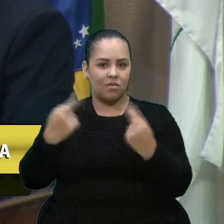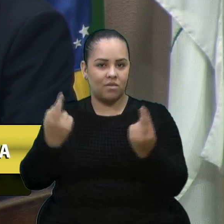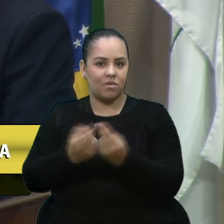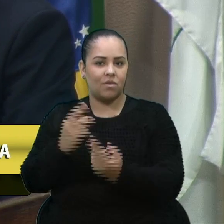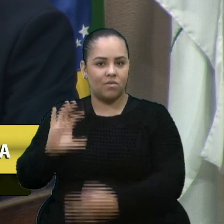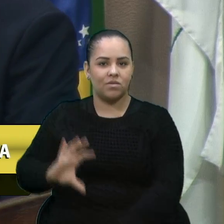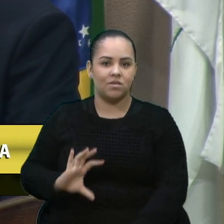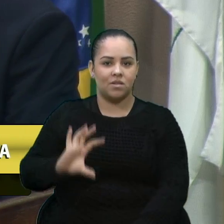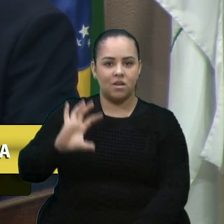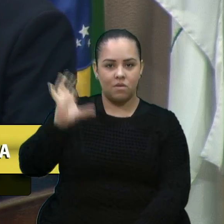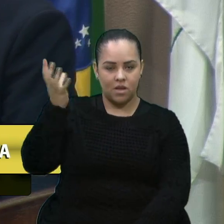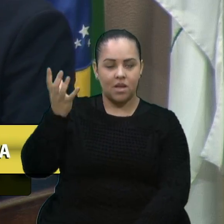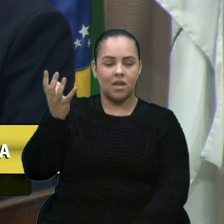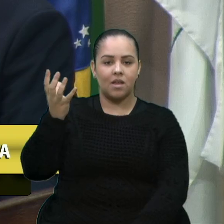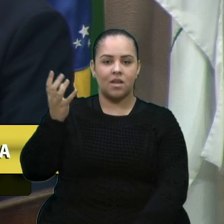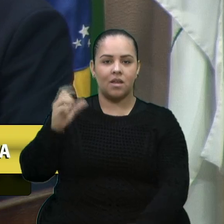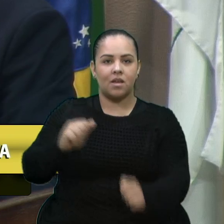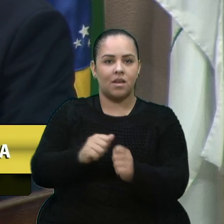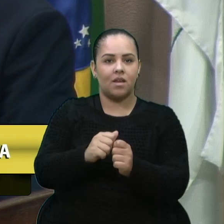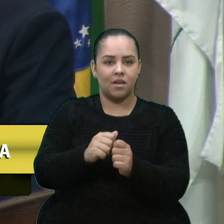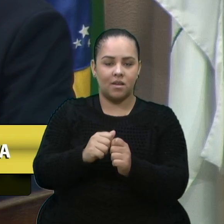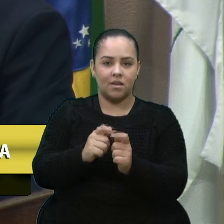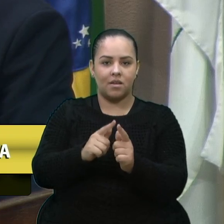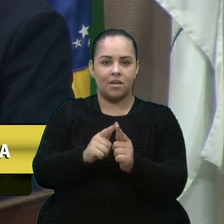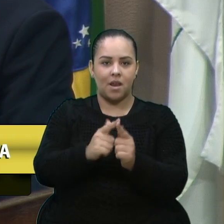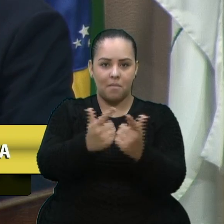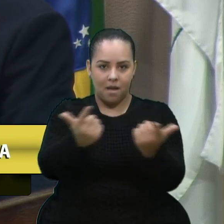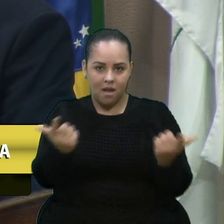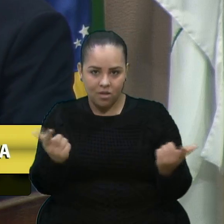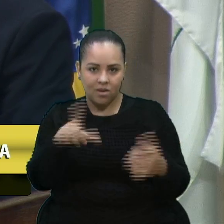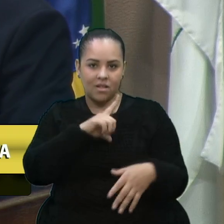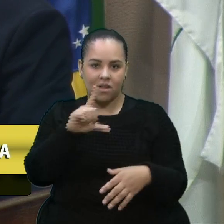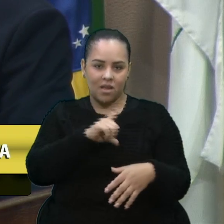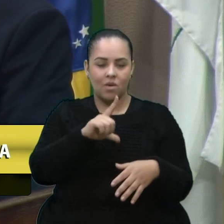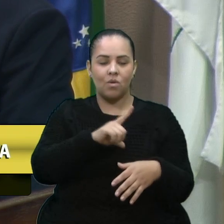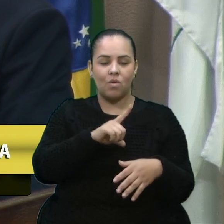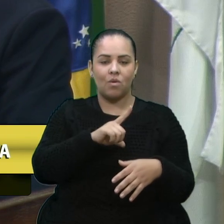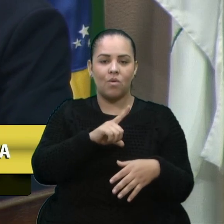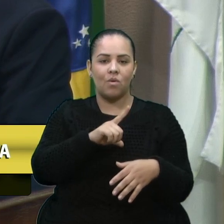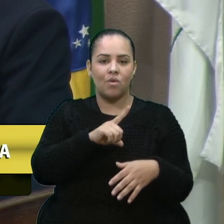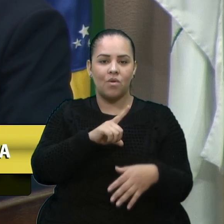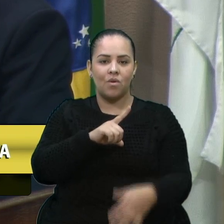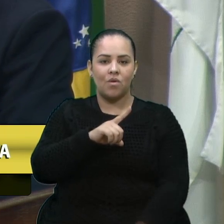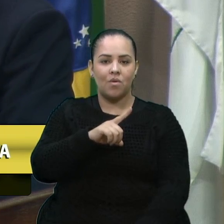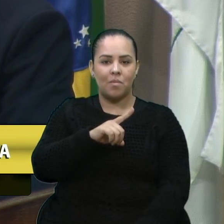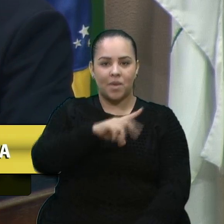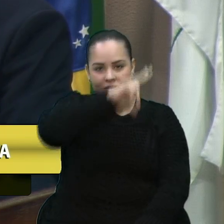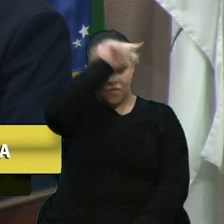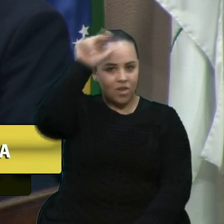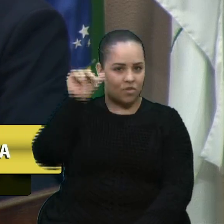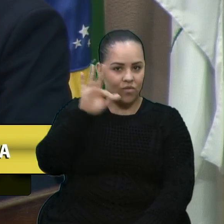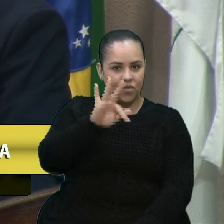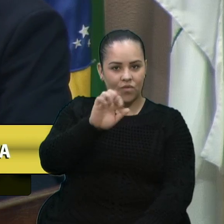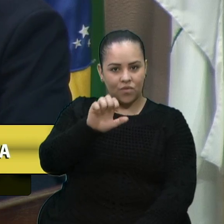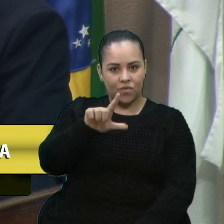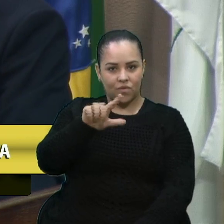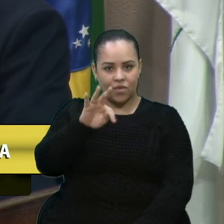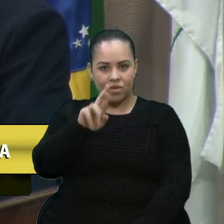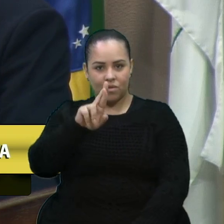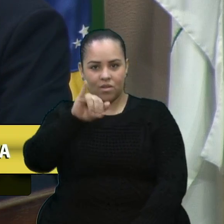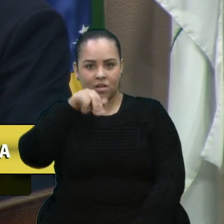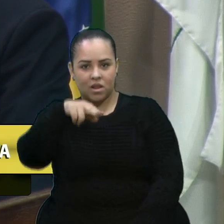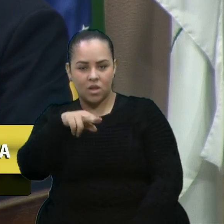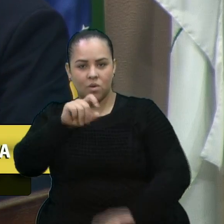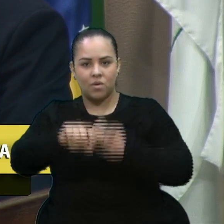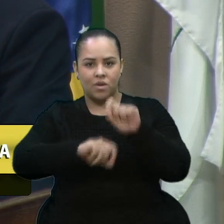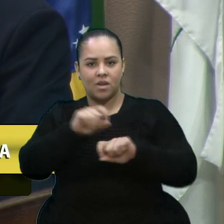Gramado, por parte do prefeito Feltrin e demais autoridades, dos possíveis investimentos e interesses que a China tem aqui